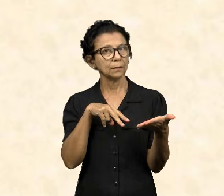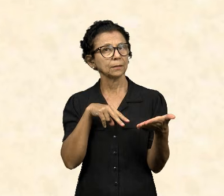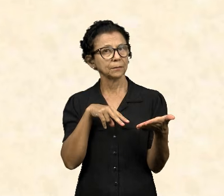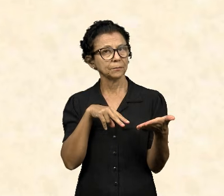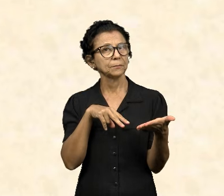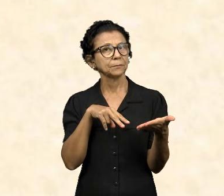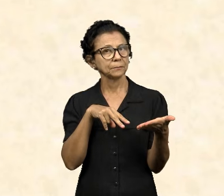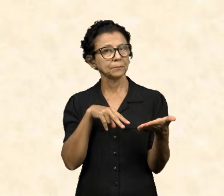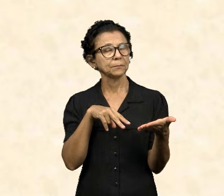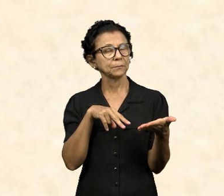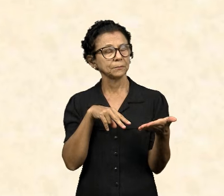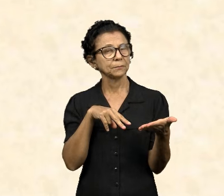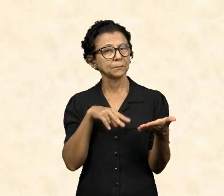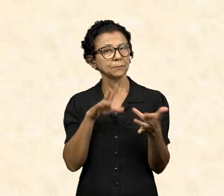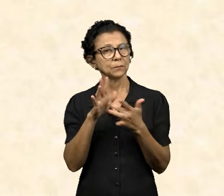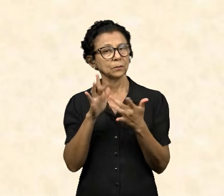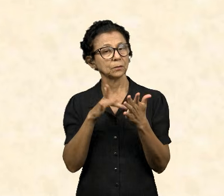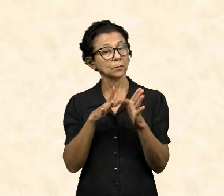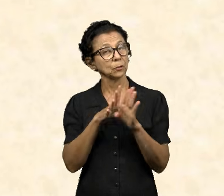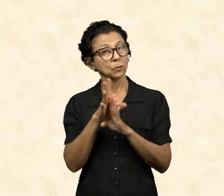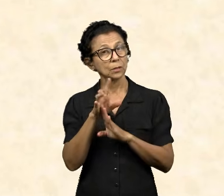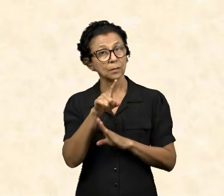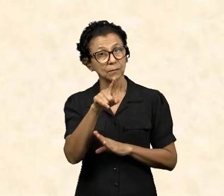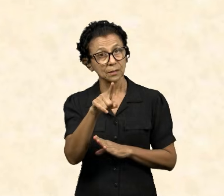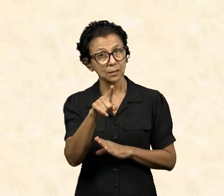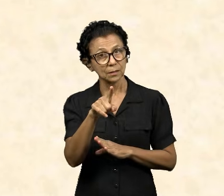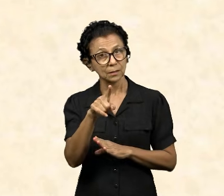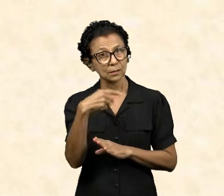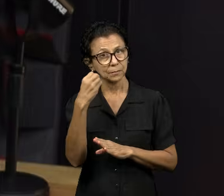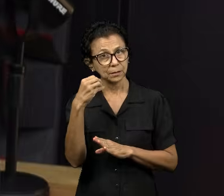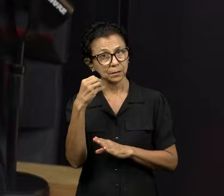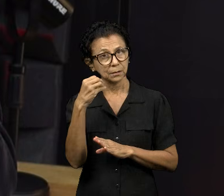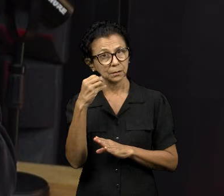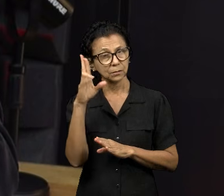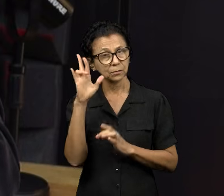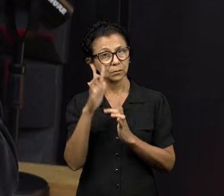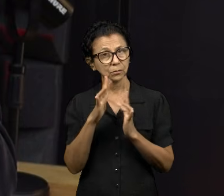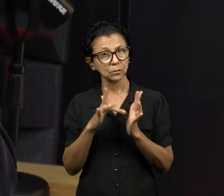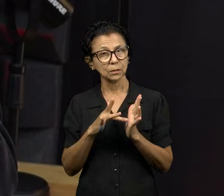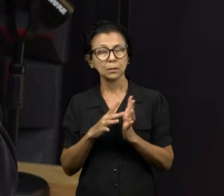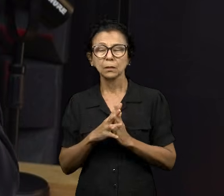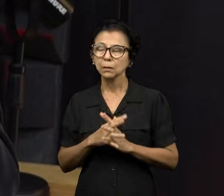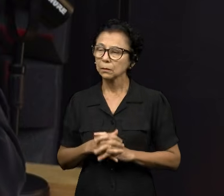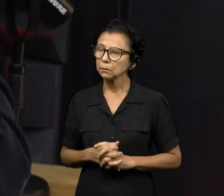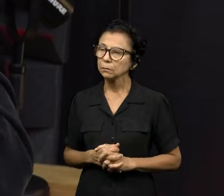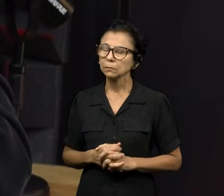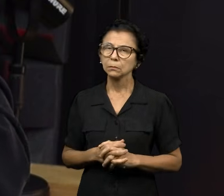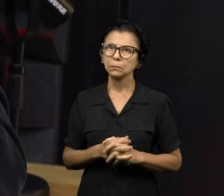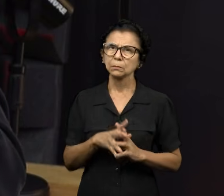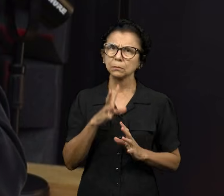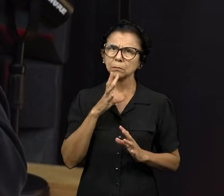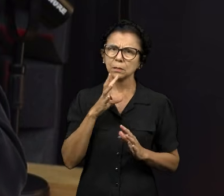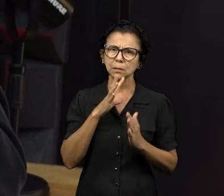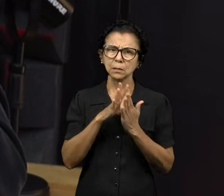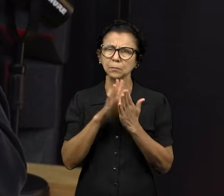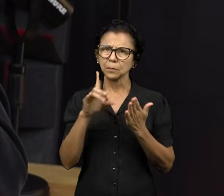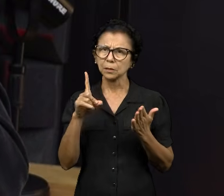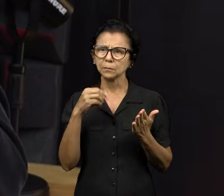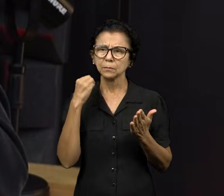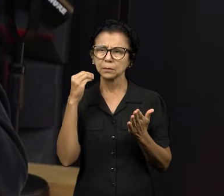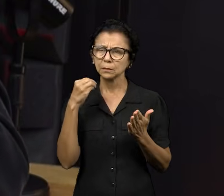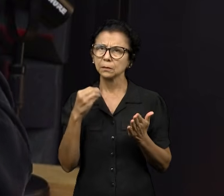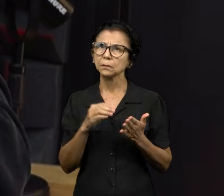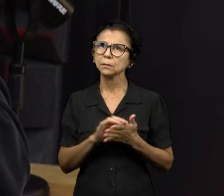Escrituras. Né? E até um conselho do Senhor para você. Você quer ter uma experiência com o Senhor? Viva a palavra, tenha uma experiência